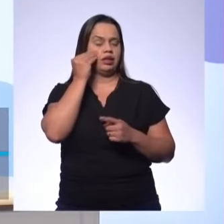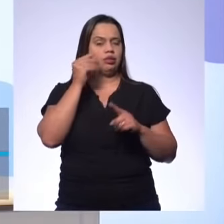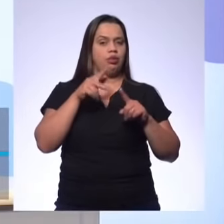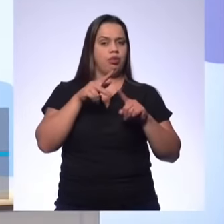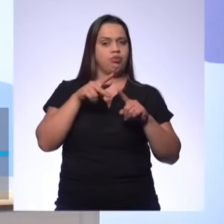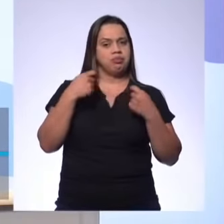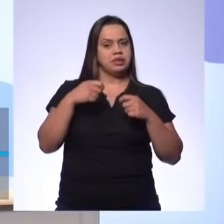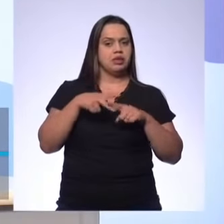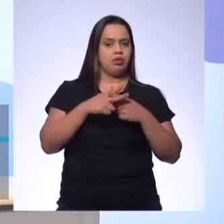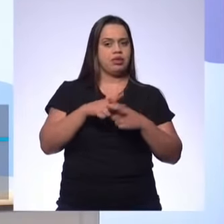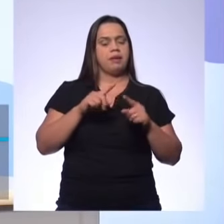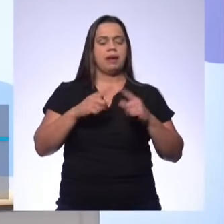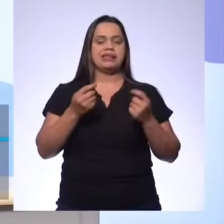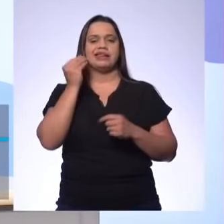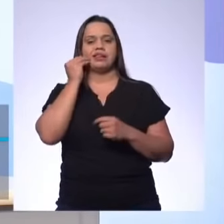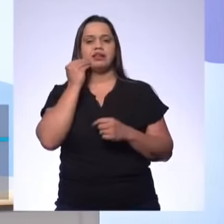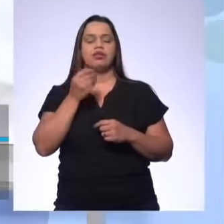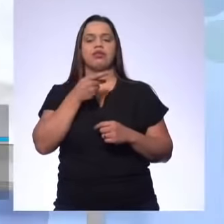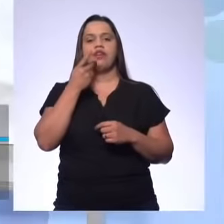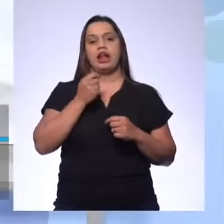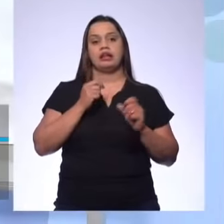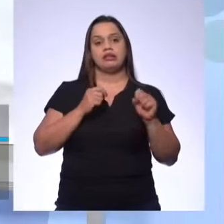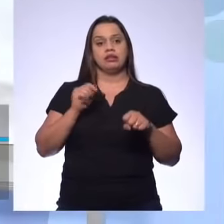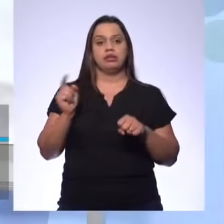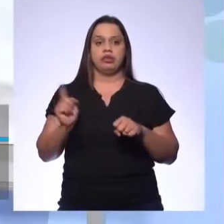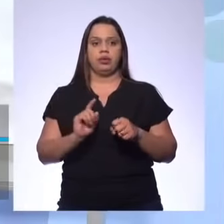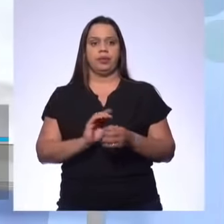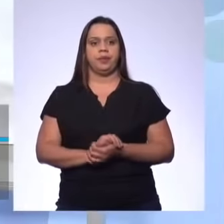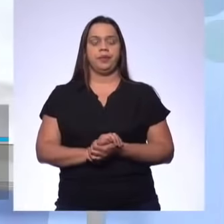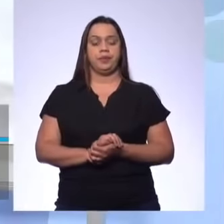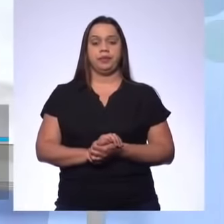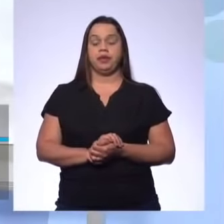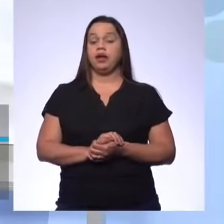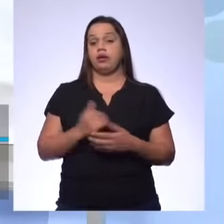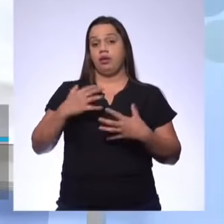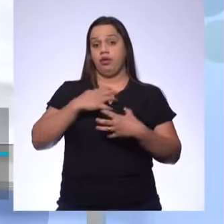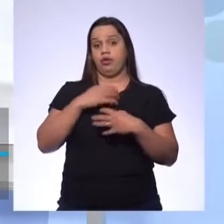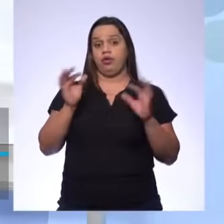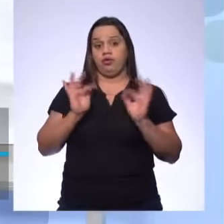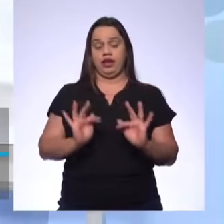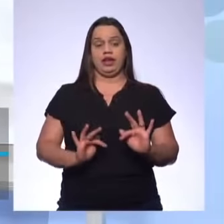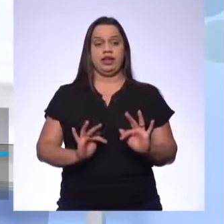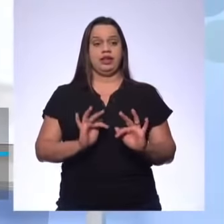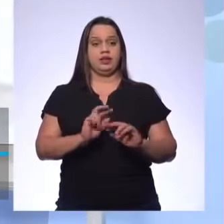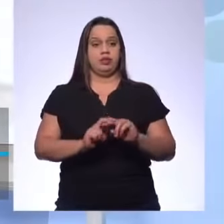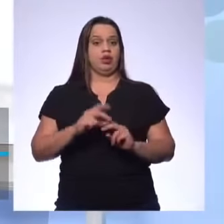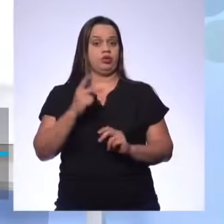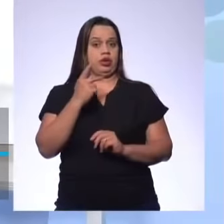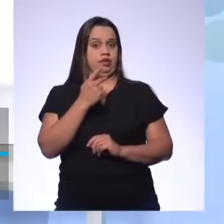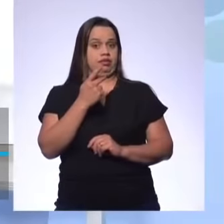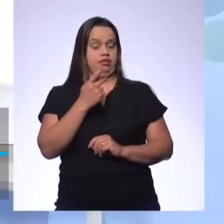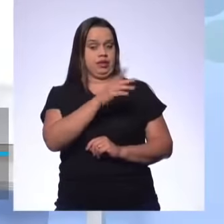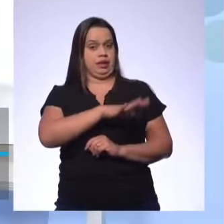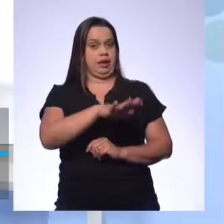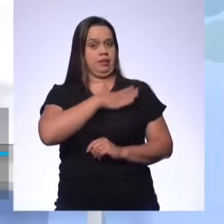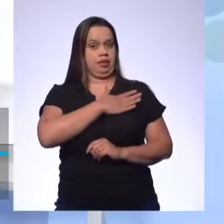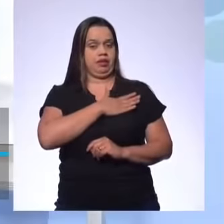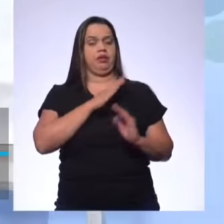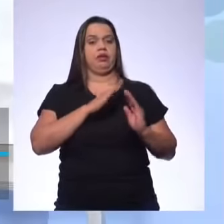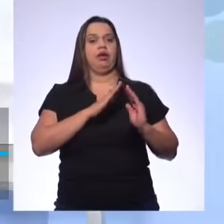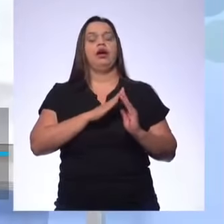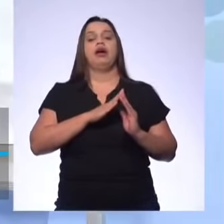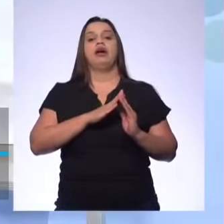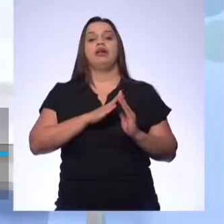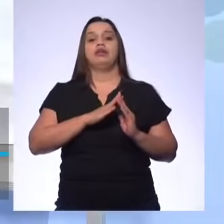ou no, né? Parabéns aí. É, eu fico feliz por eles, porque na minha região acontece muita inundação no